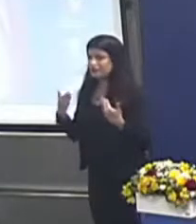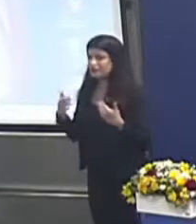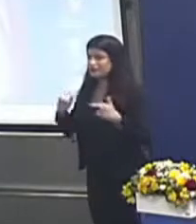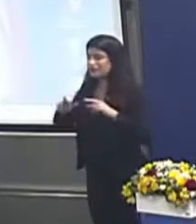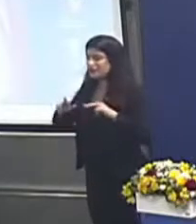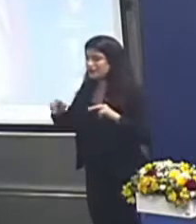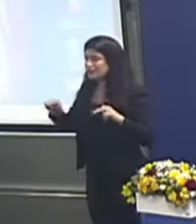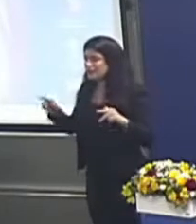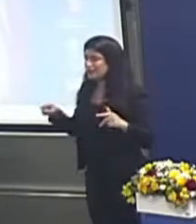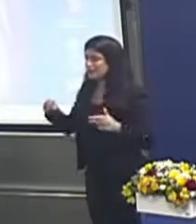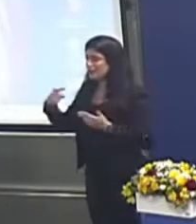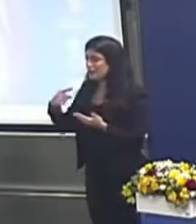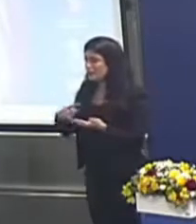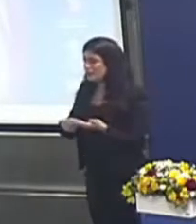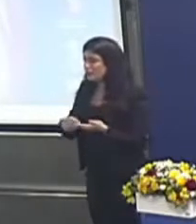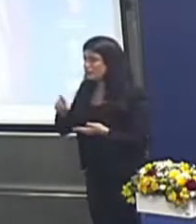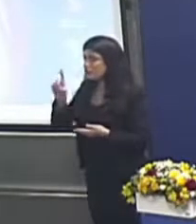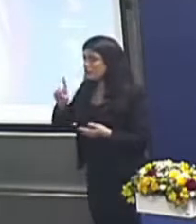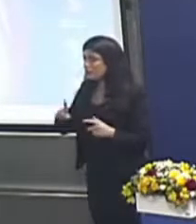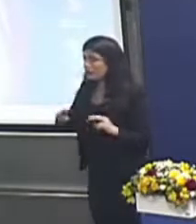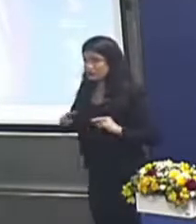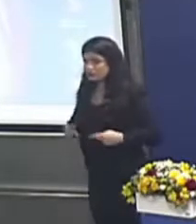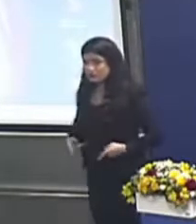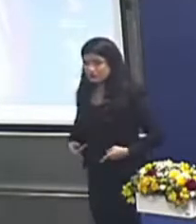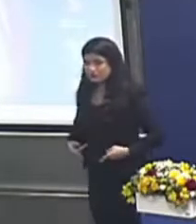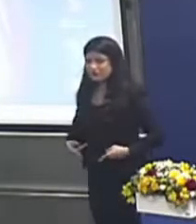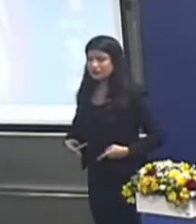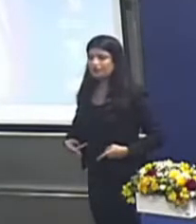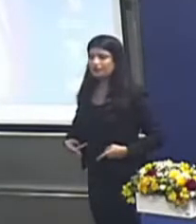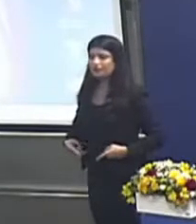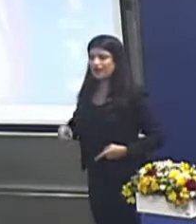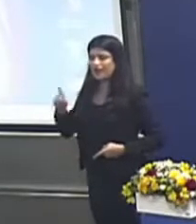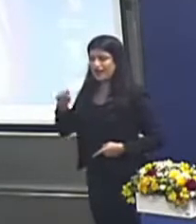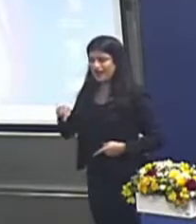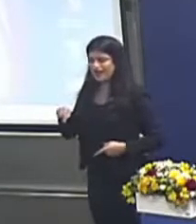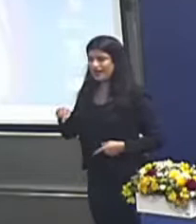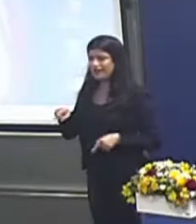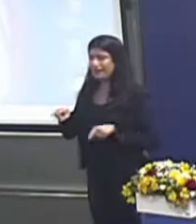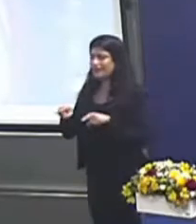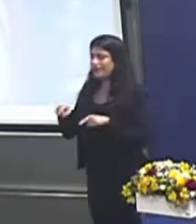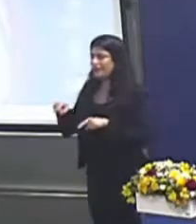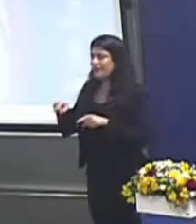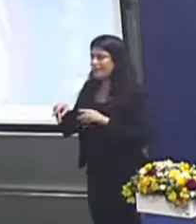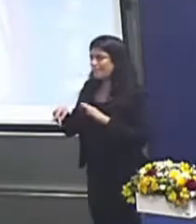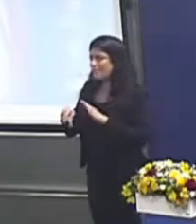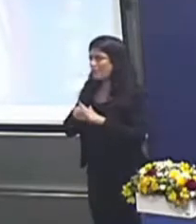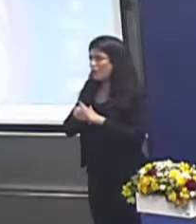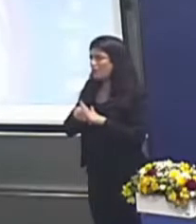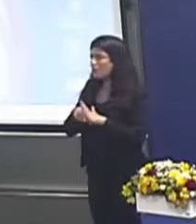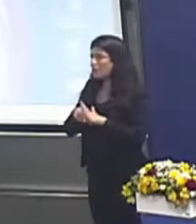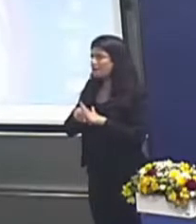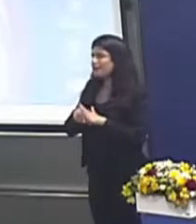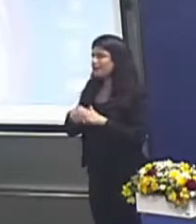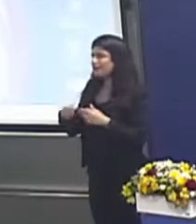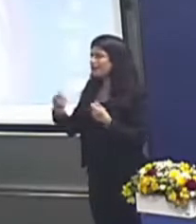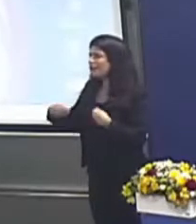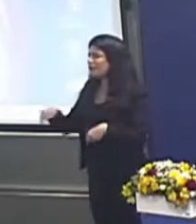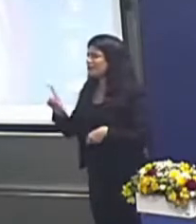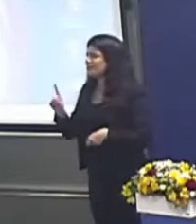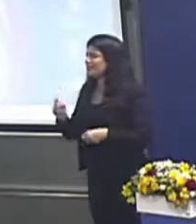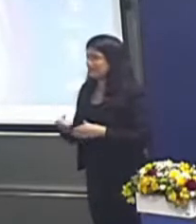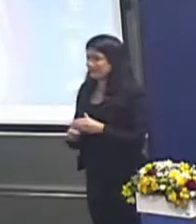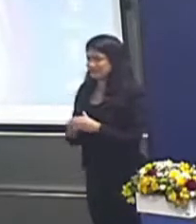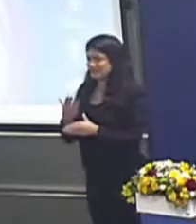desses compromissos com os direitos humanos. É uma psicologia que não serve e que nem precisaria ser